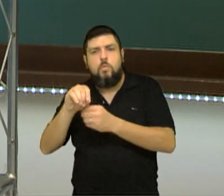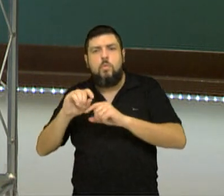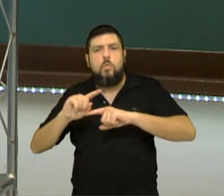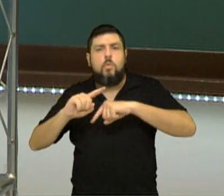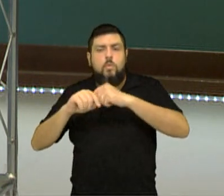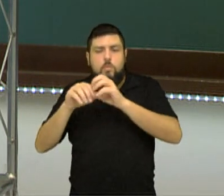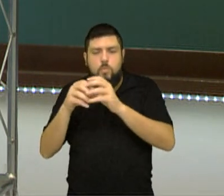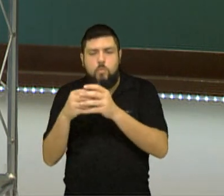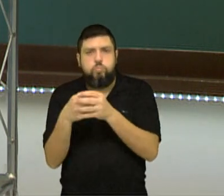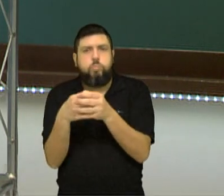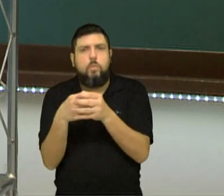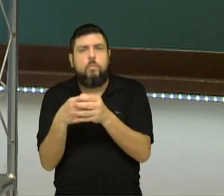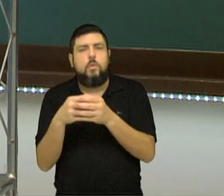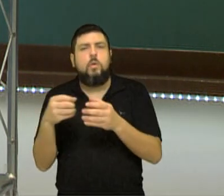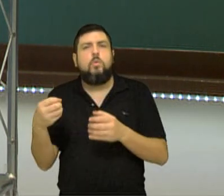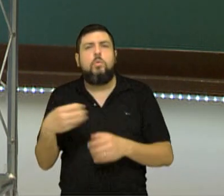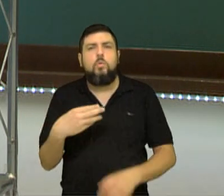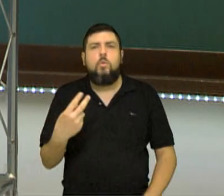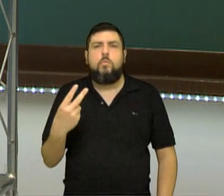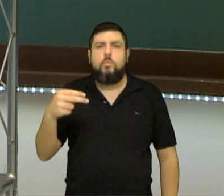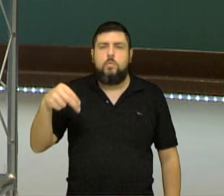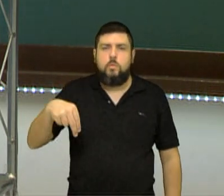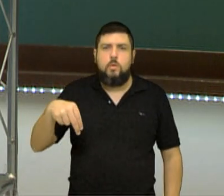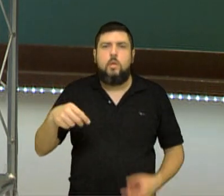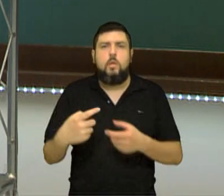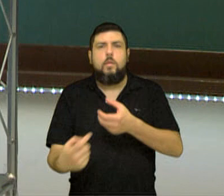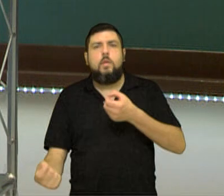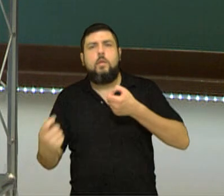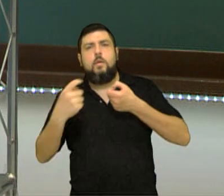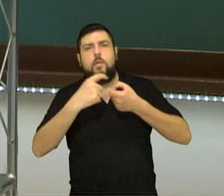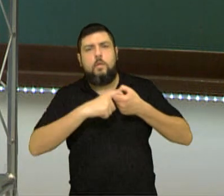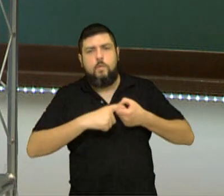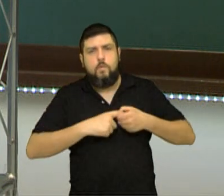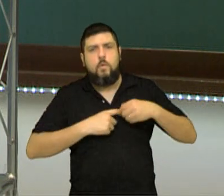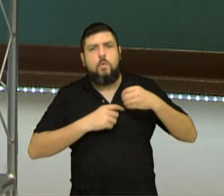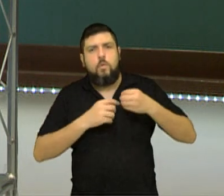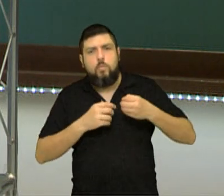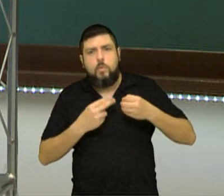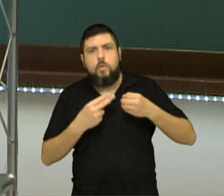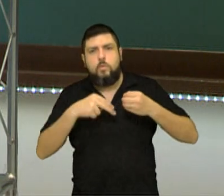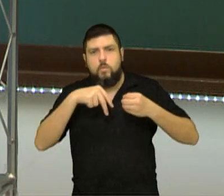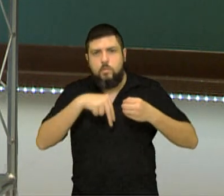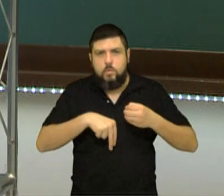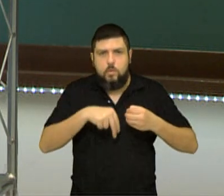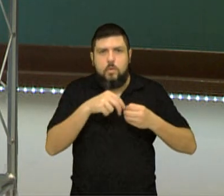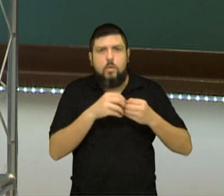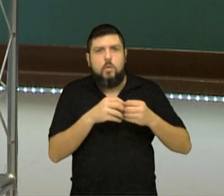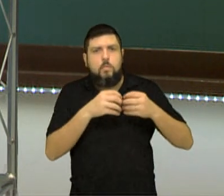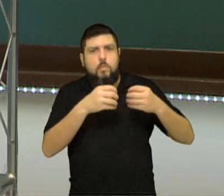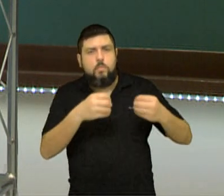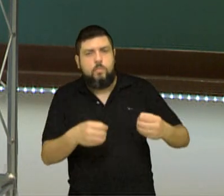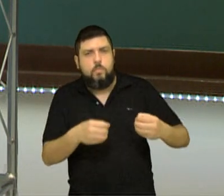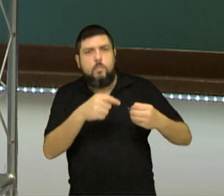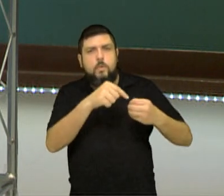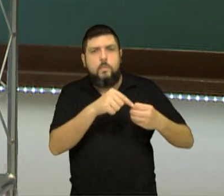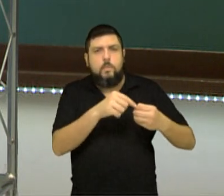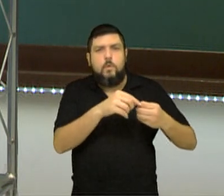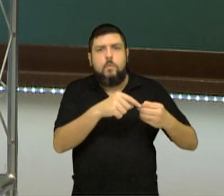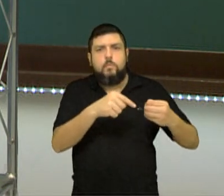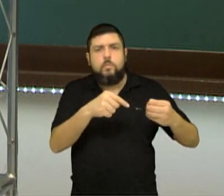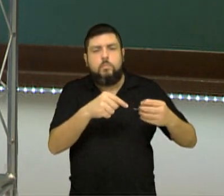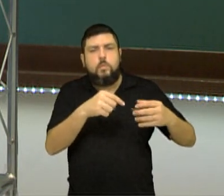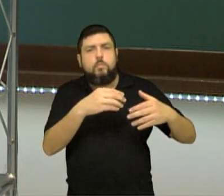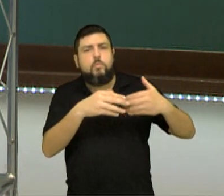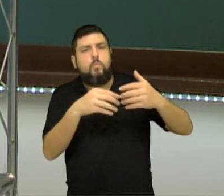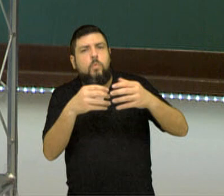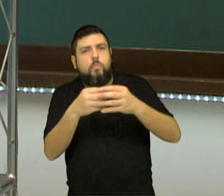Aí continua o ciclo. Esse esporófito 2N vai formar, através dos esporângios, lá, os esporos e tudo mais. O